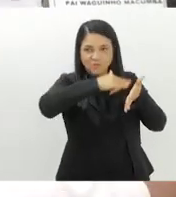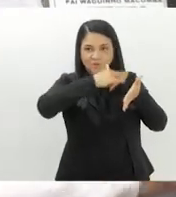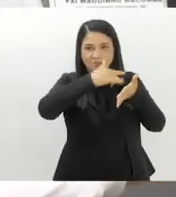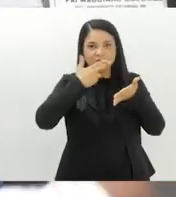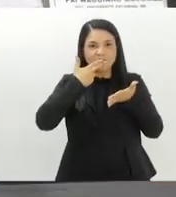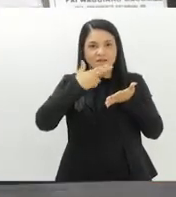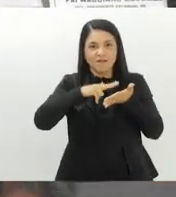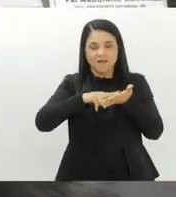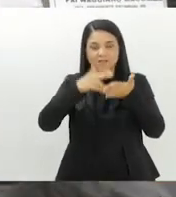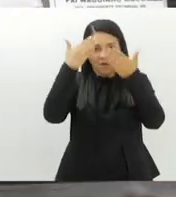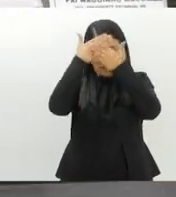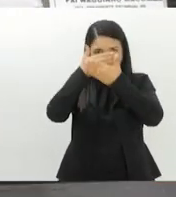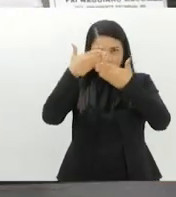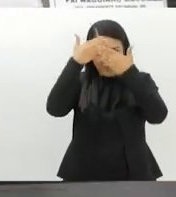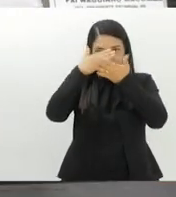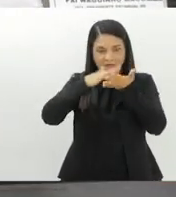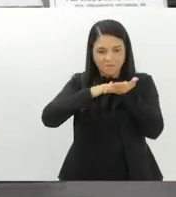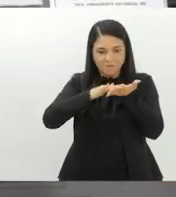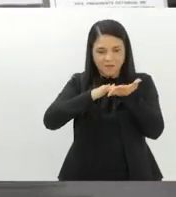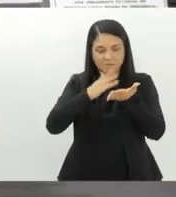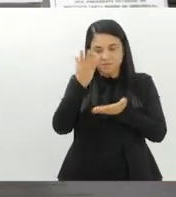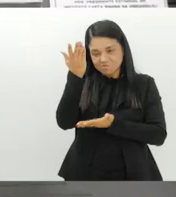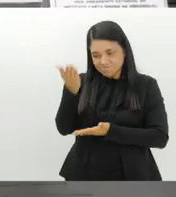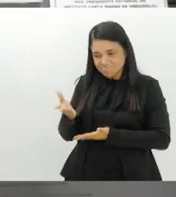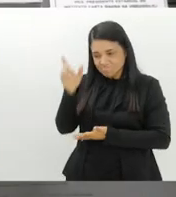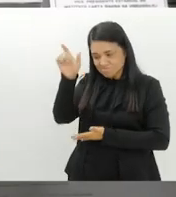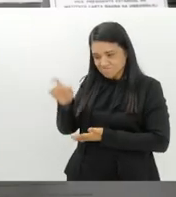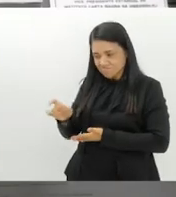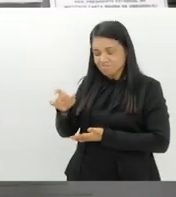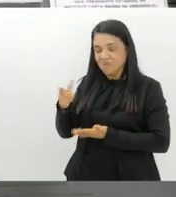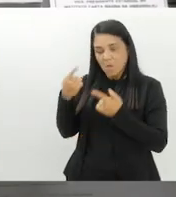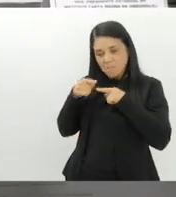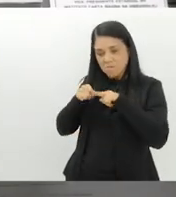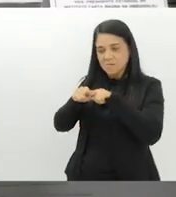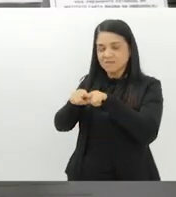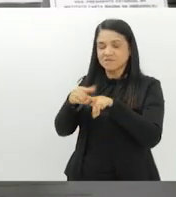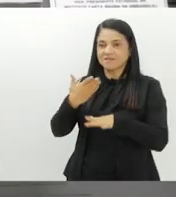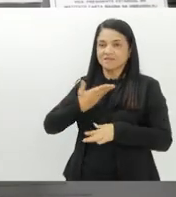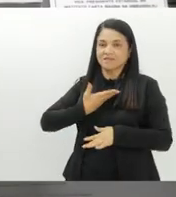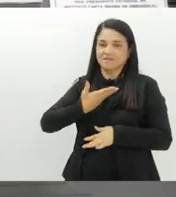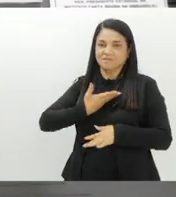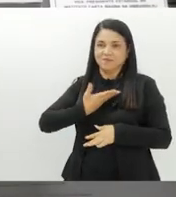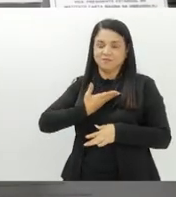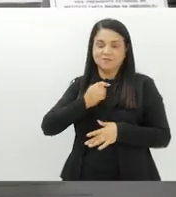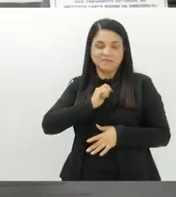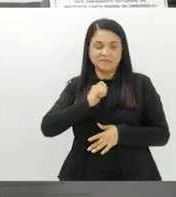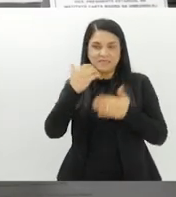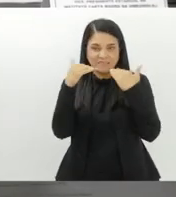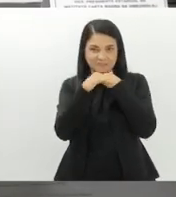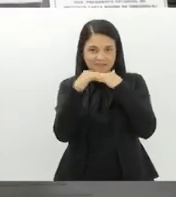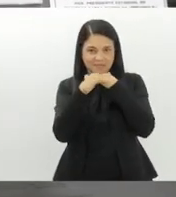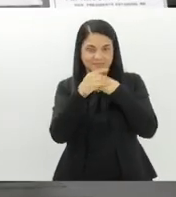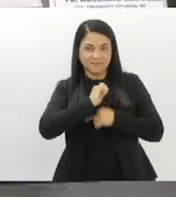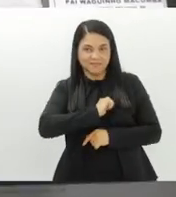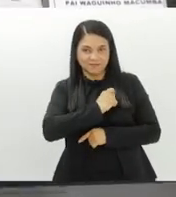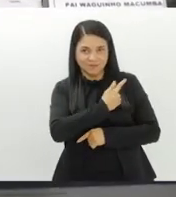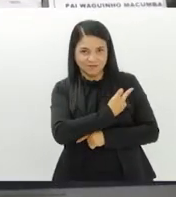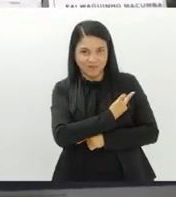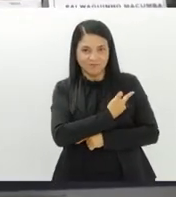Magna da Umbanda em Braille para esse grande parceiro, que é lá da minha cidade, da cidade de São Gonçalo, e que tem feito um trabalho incrível lá por